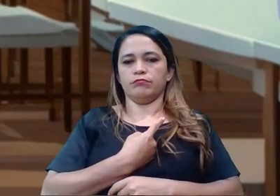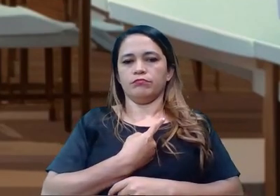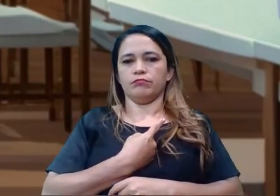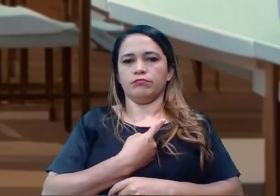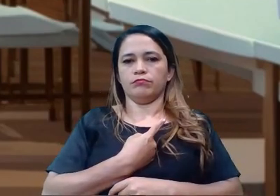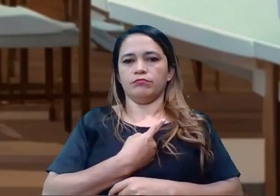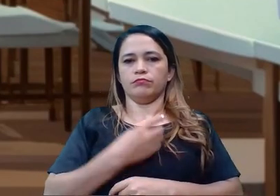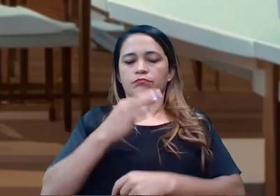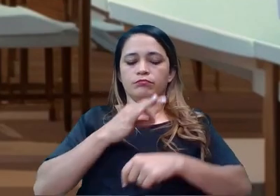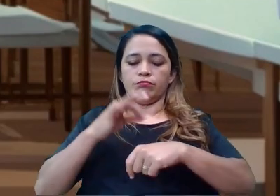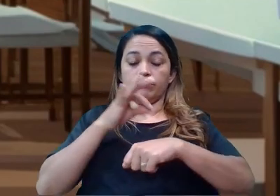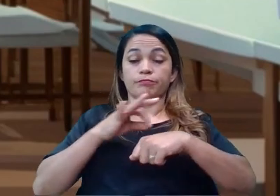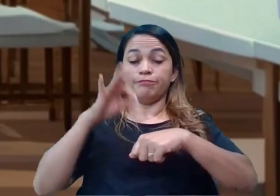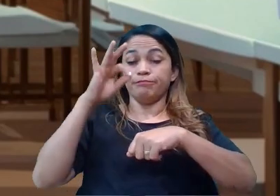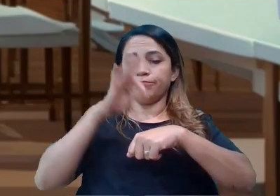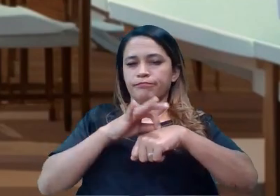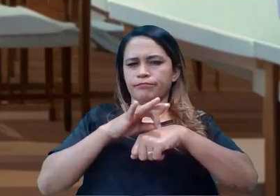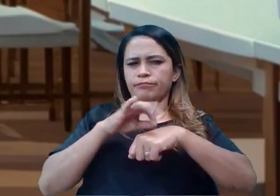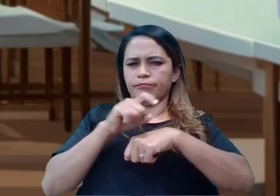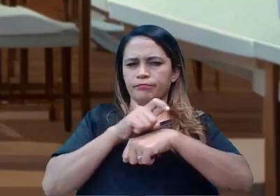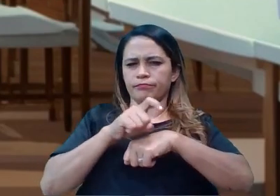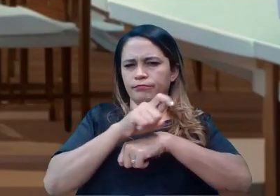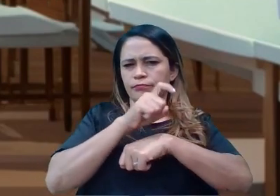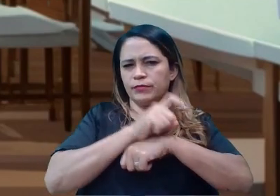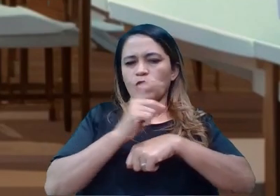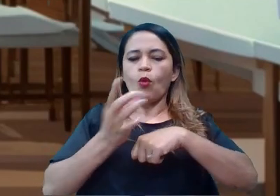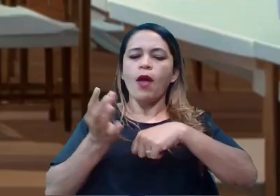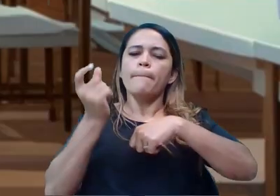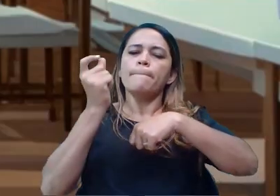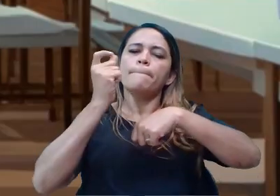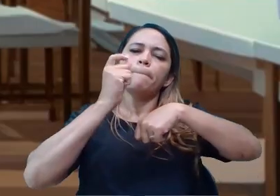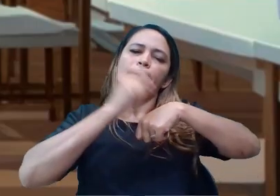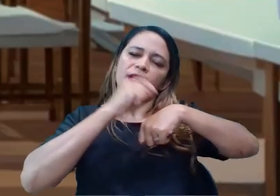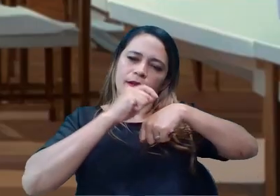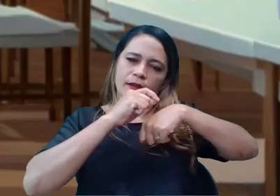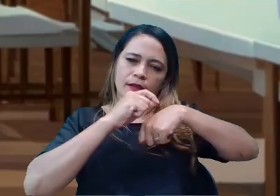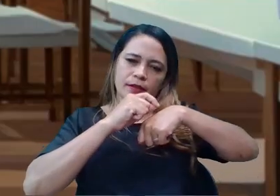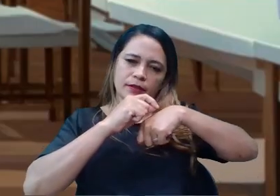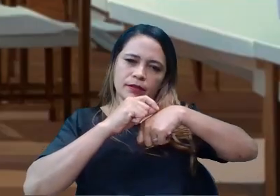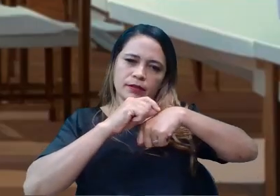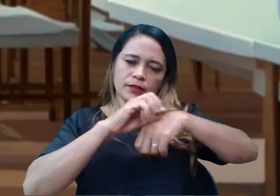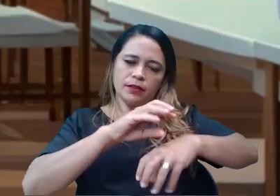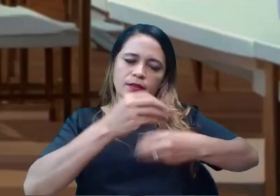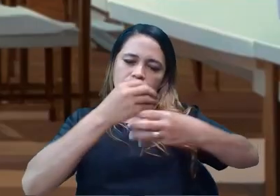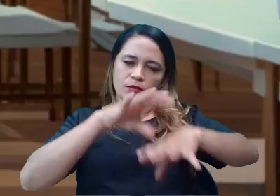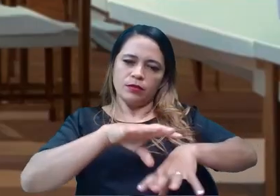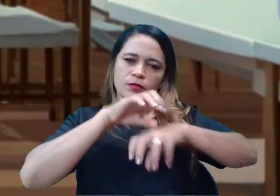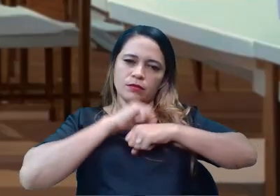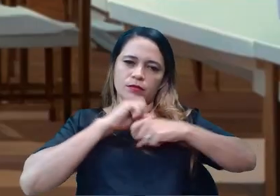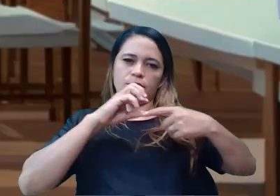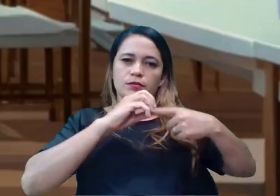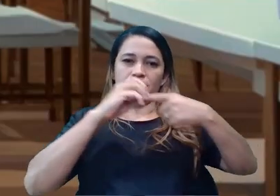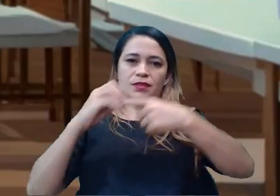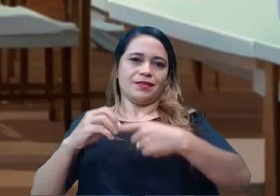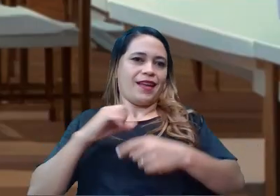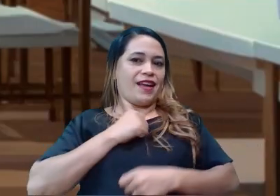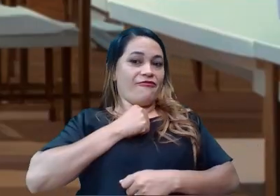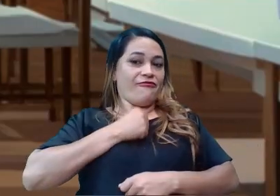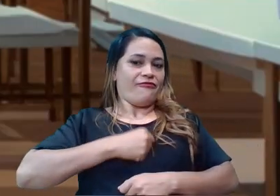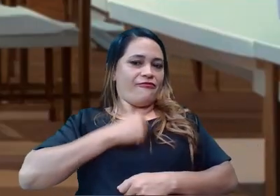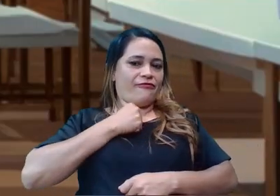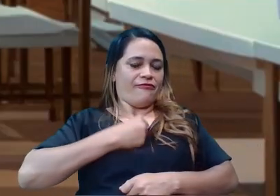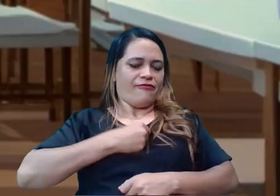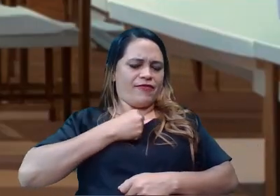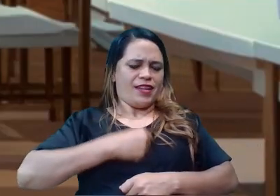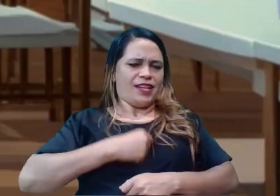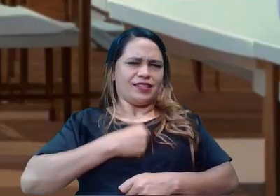através da picada do barbeiro. Não é a picada que traz para a gente o protozoário, são as fezes do barbeiro.